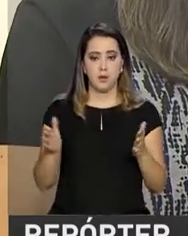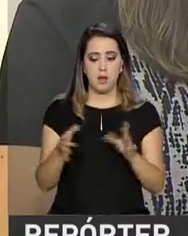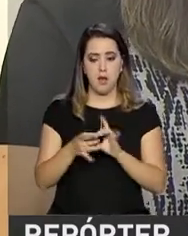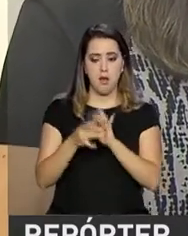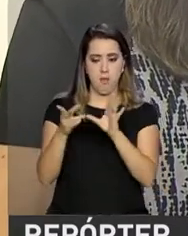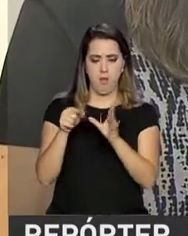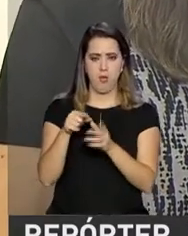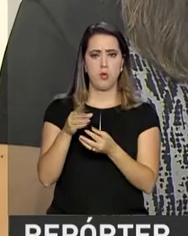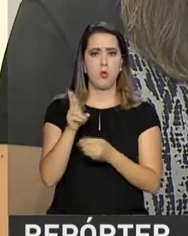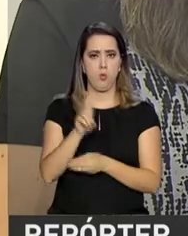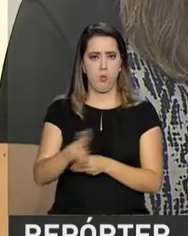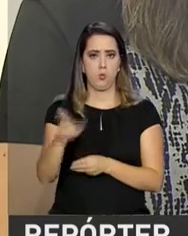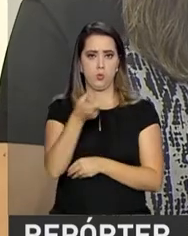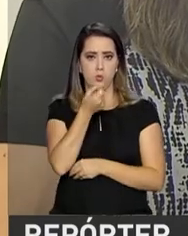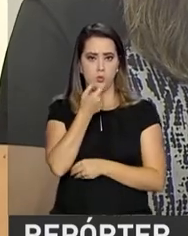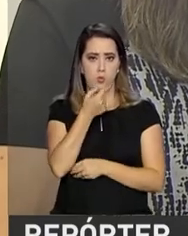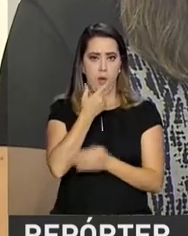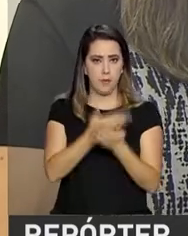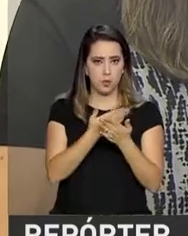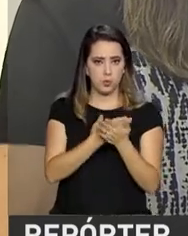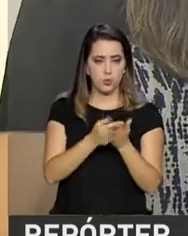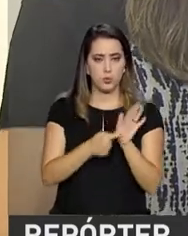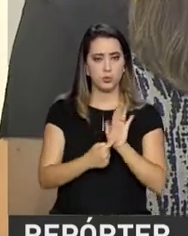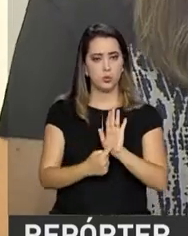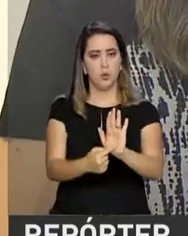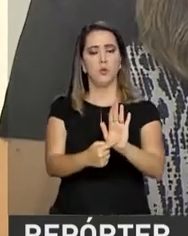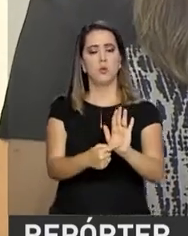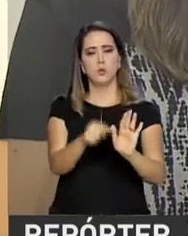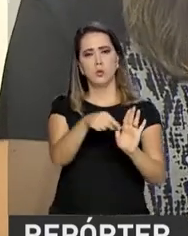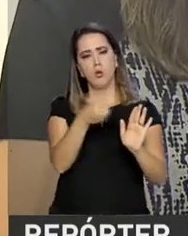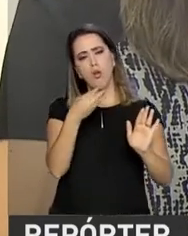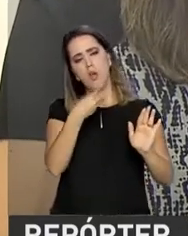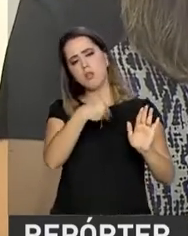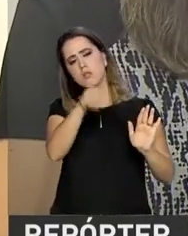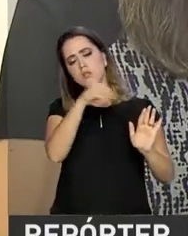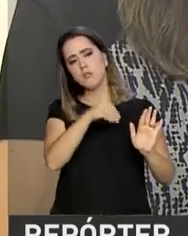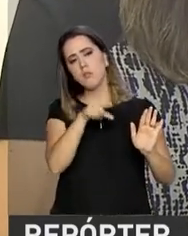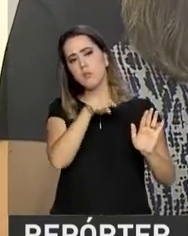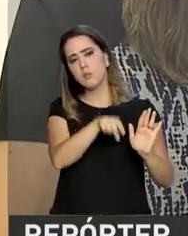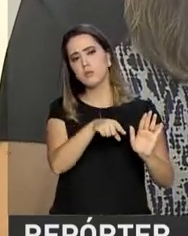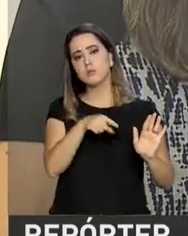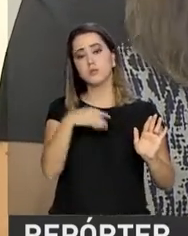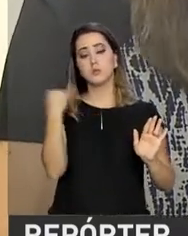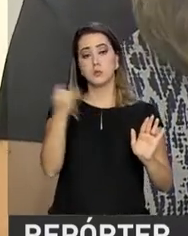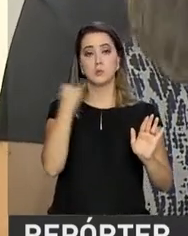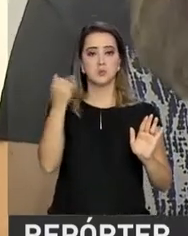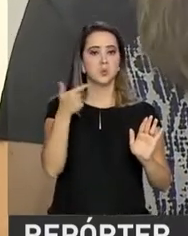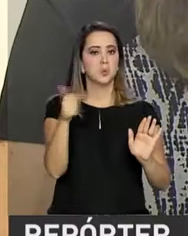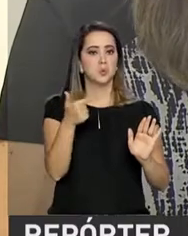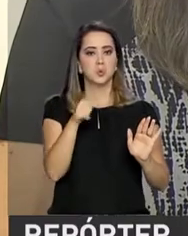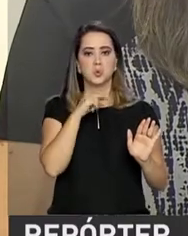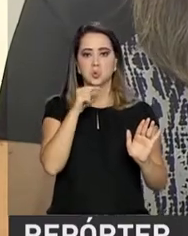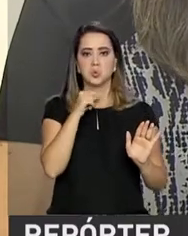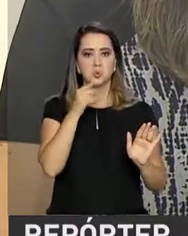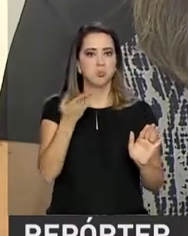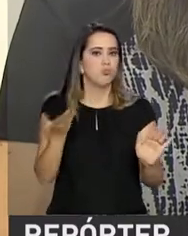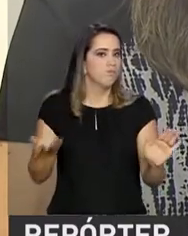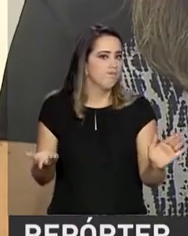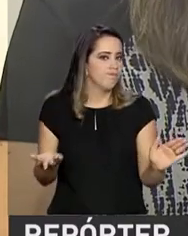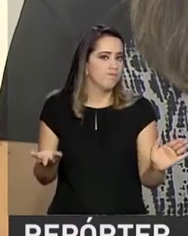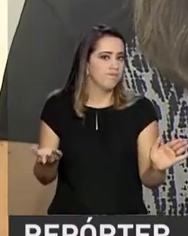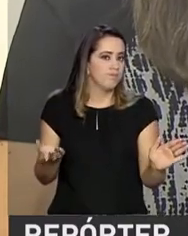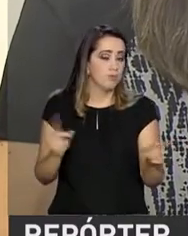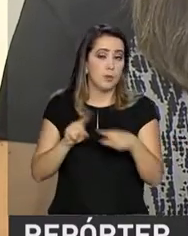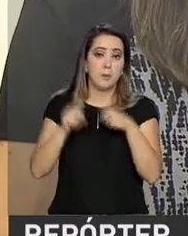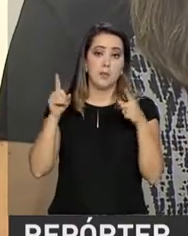que foram apresentados estudos aquelas informações que eram extremamente relevante não apareceram então